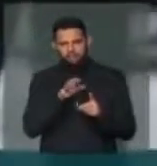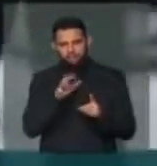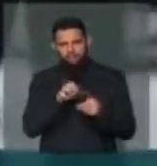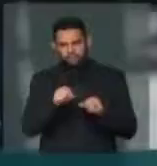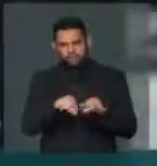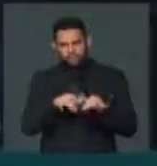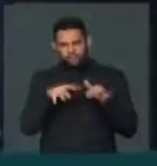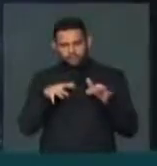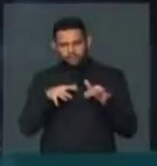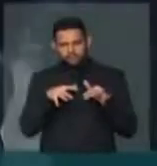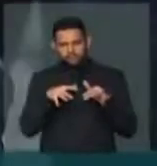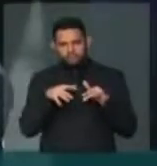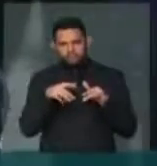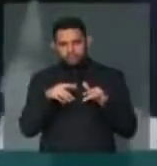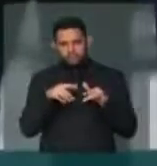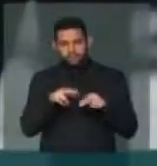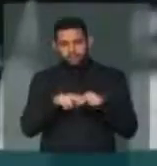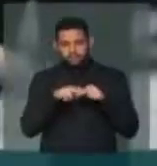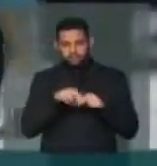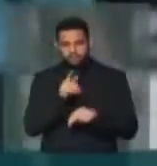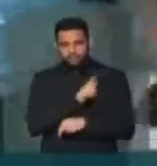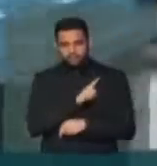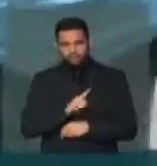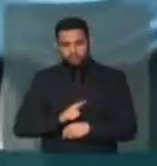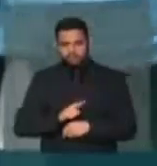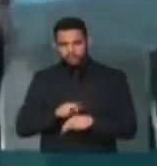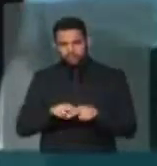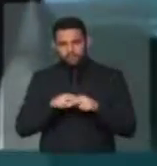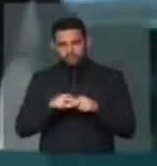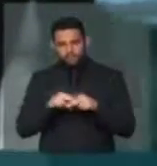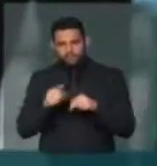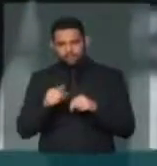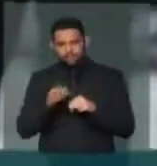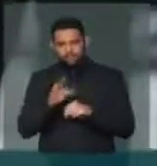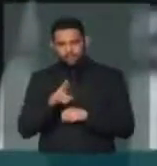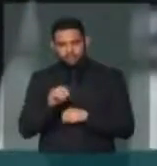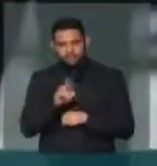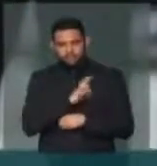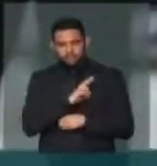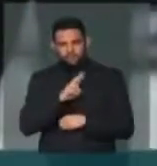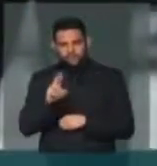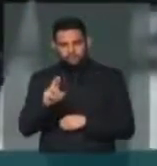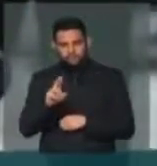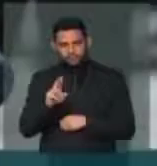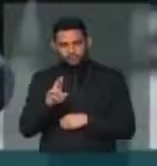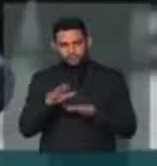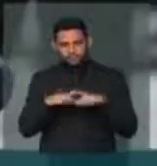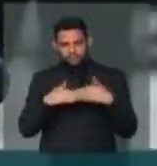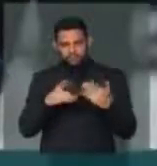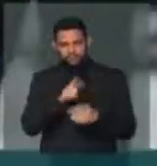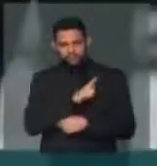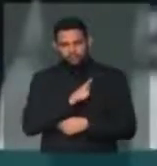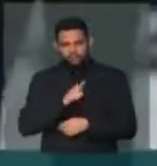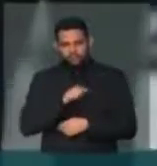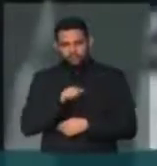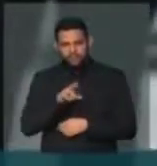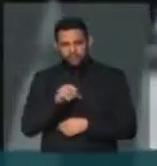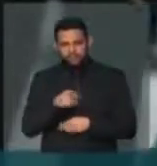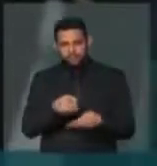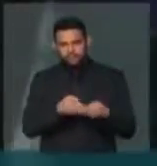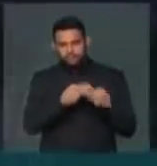no plenário exatamente pelo governo e pelos fundamentalistas religiosos então o governo Haddad tem